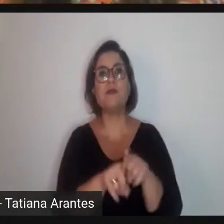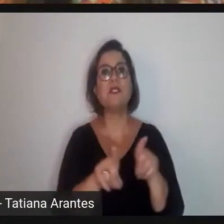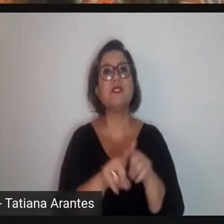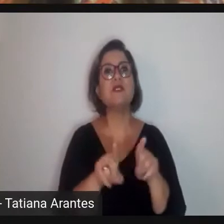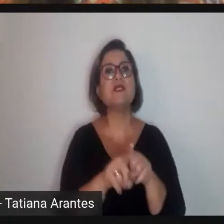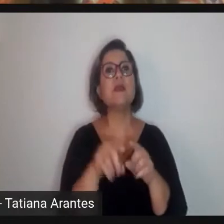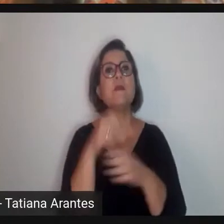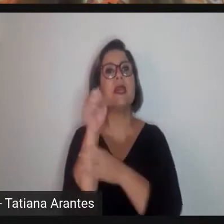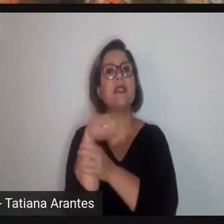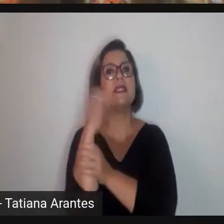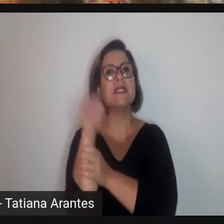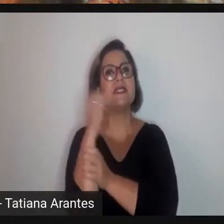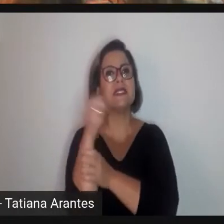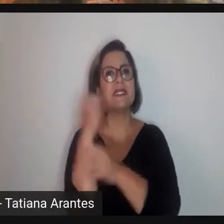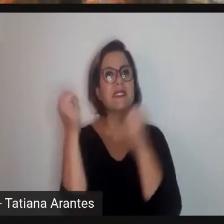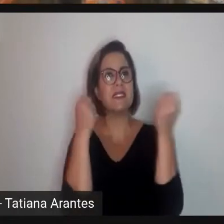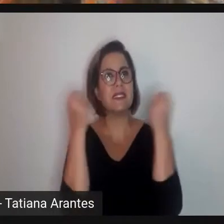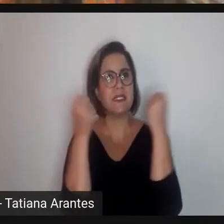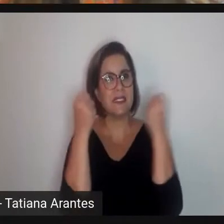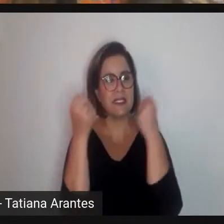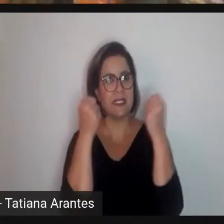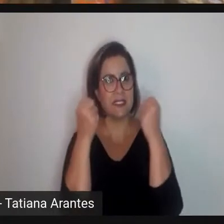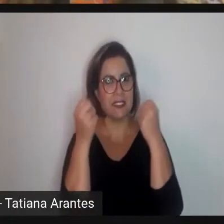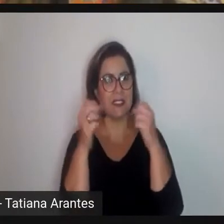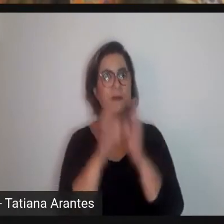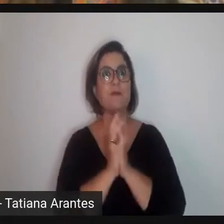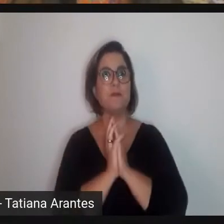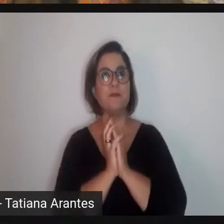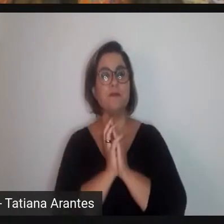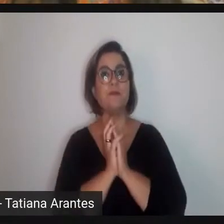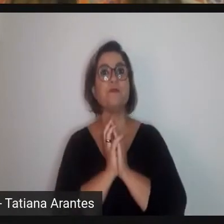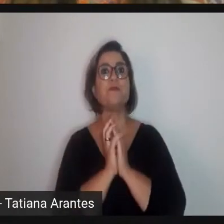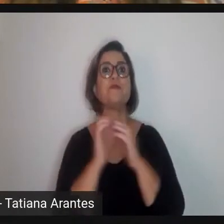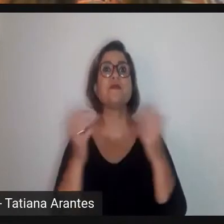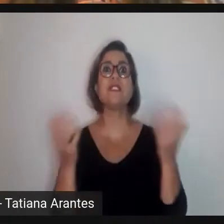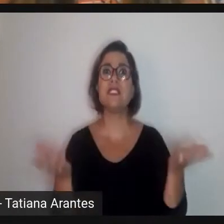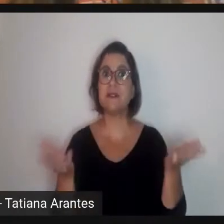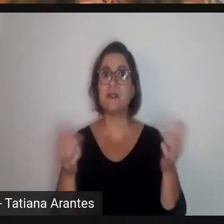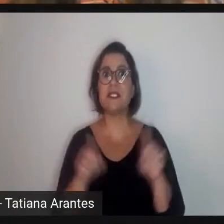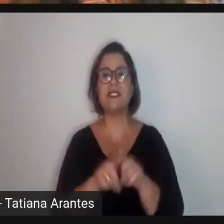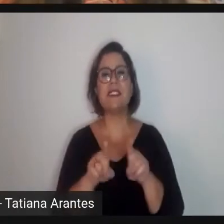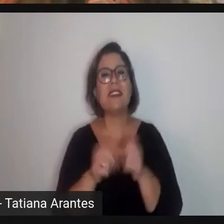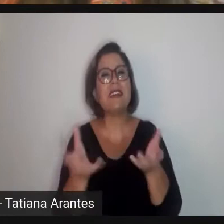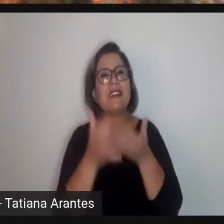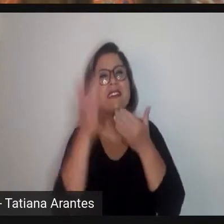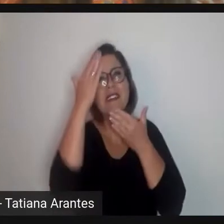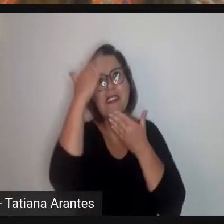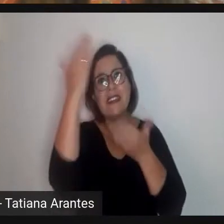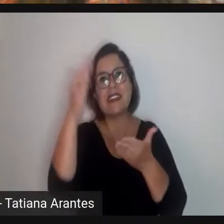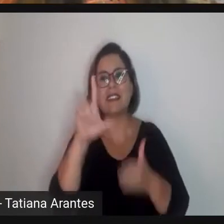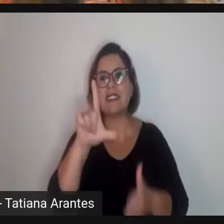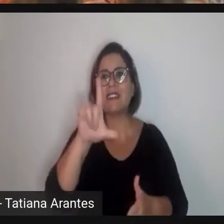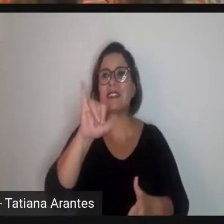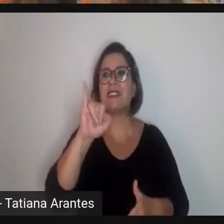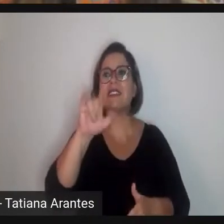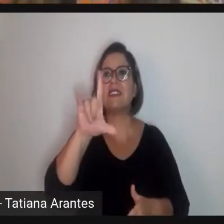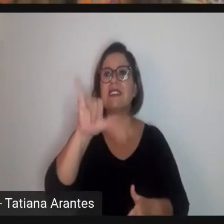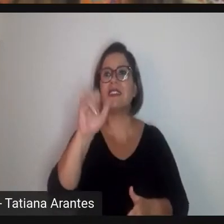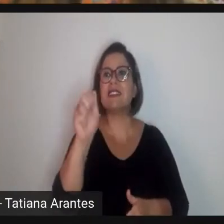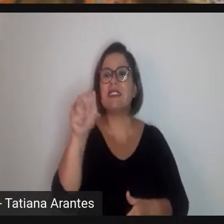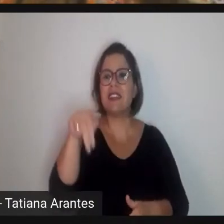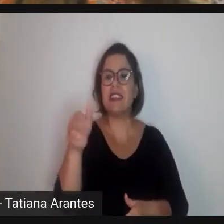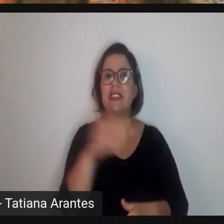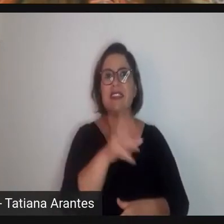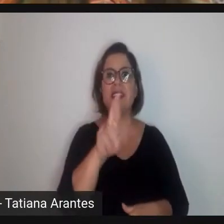exercícios laborais, como a Lilian falou. Bom, eu gostaria muito de agradecer a Lilian, ao Dr. Ricardo,